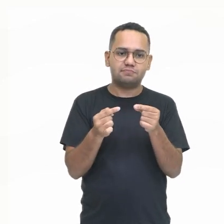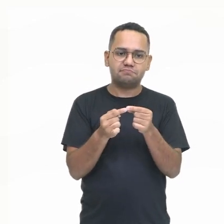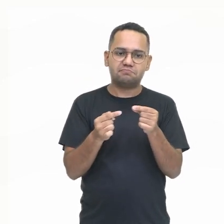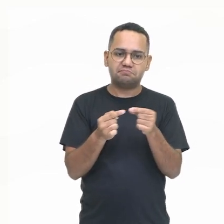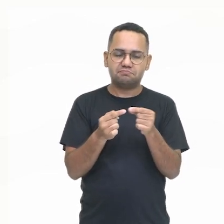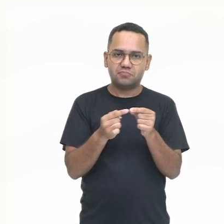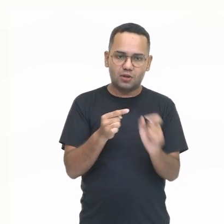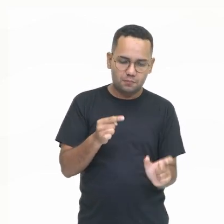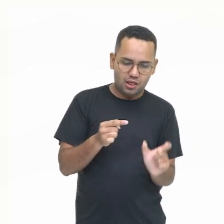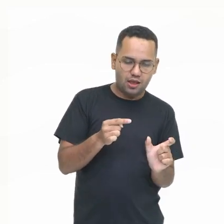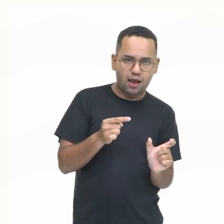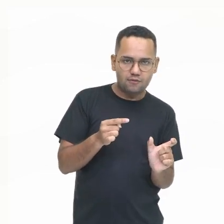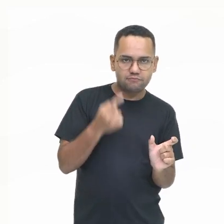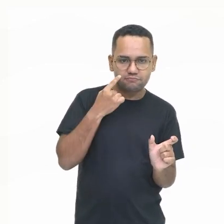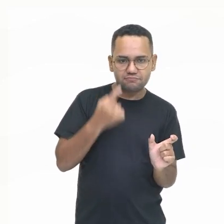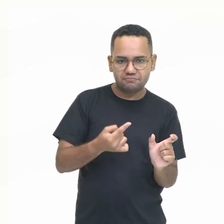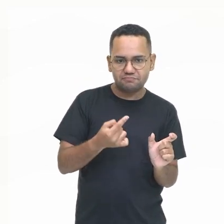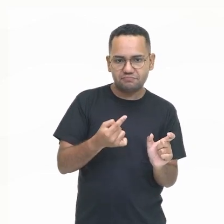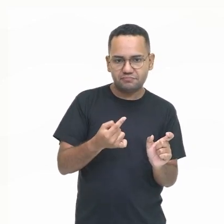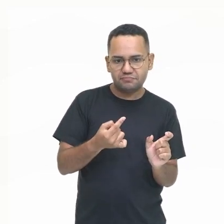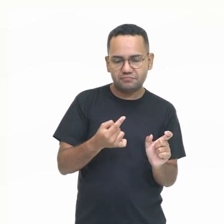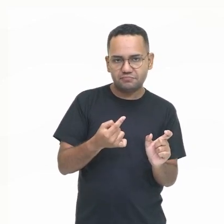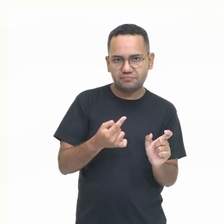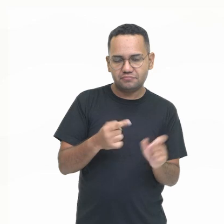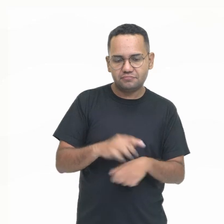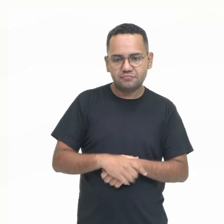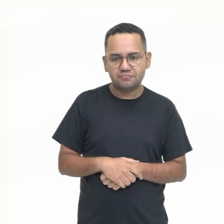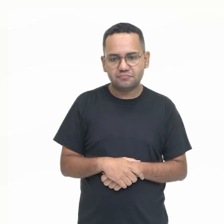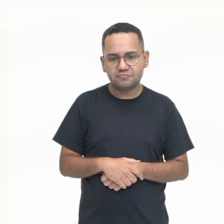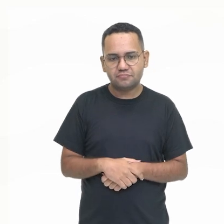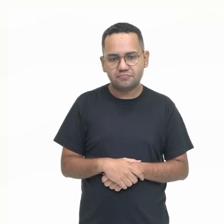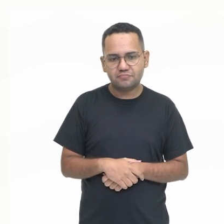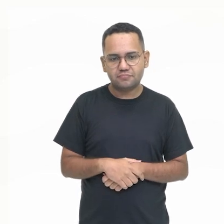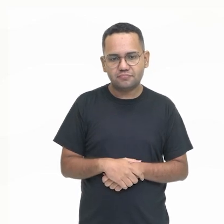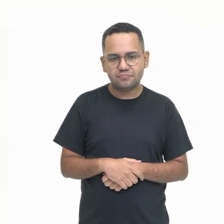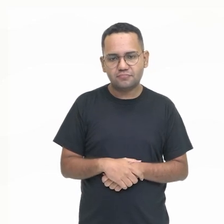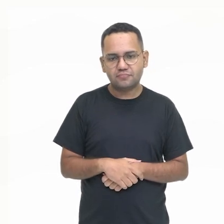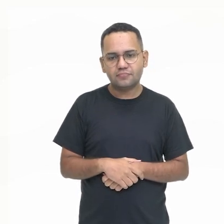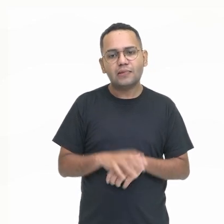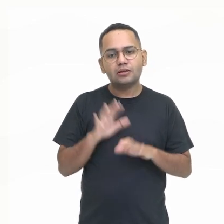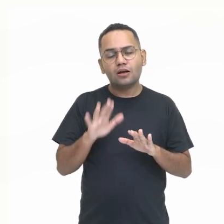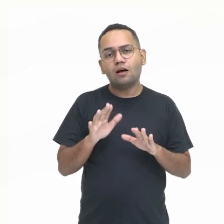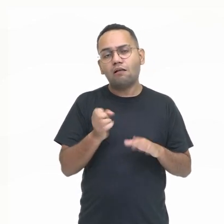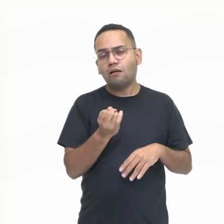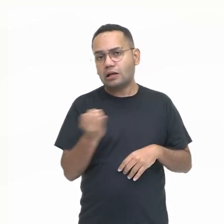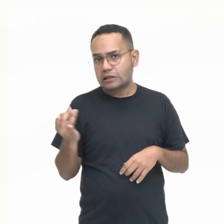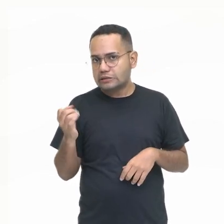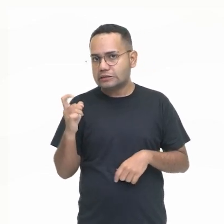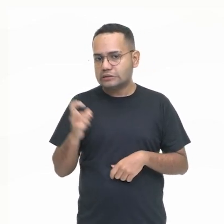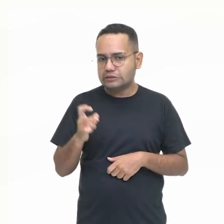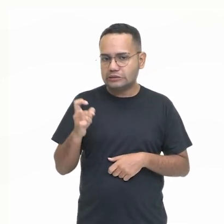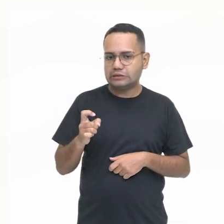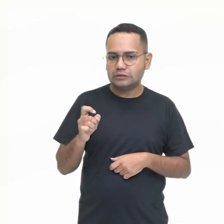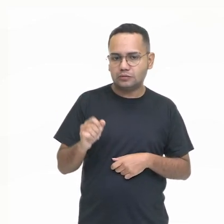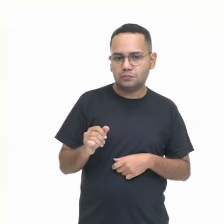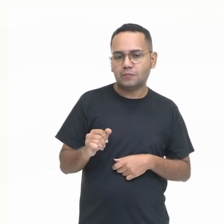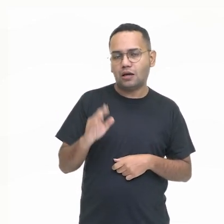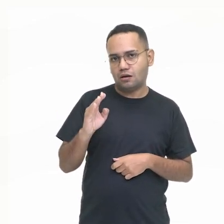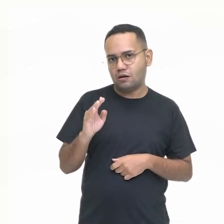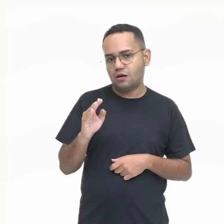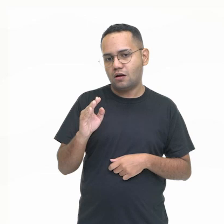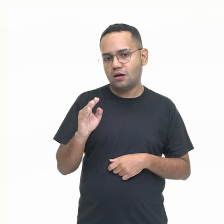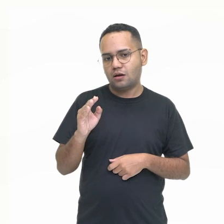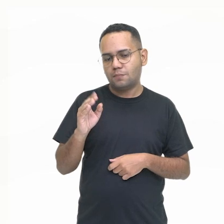x menor do que zero. Ela é crescente para x menor do que zero. Para qualquer valor x menor que zero, ela é